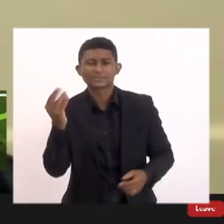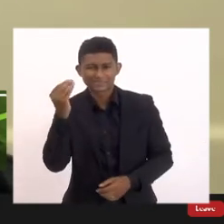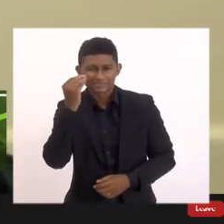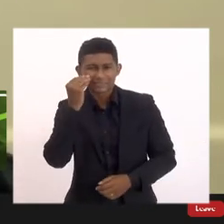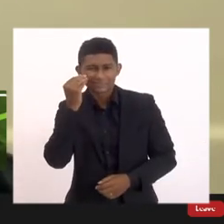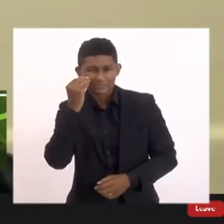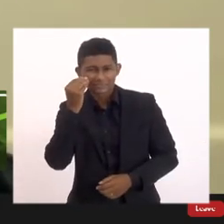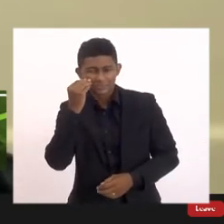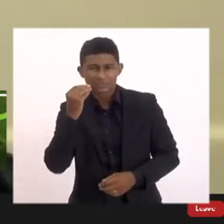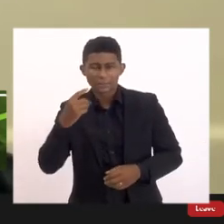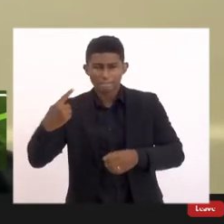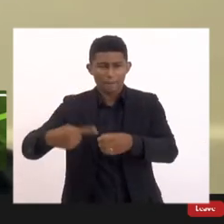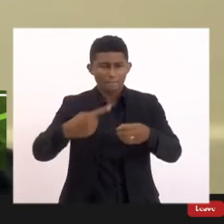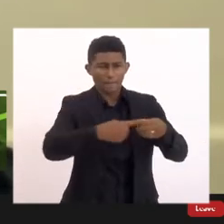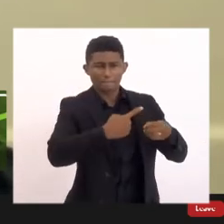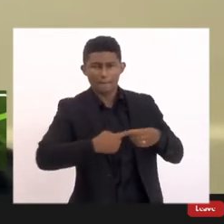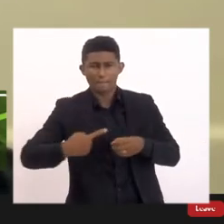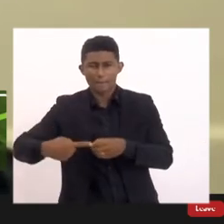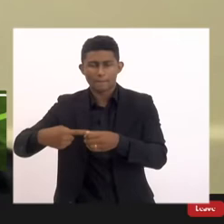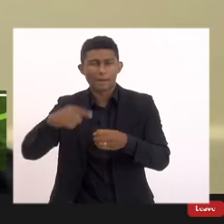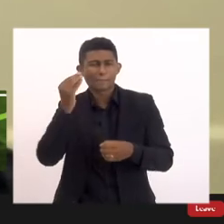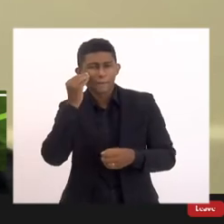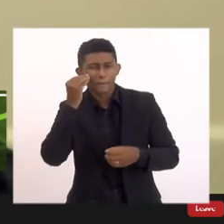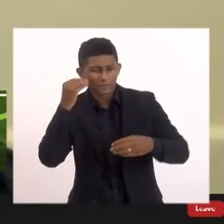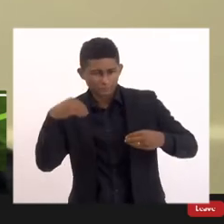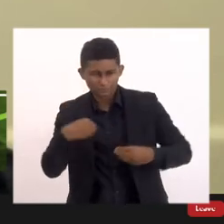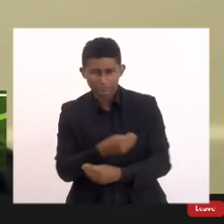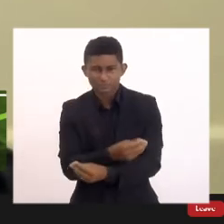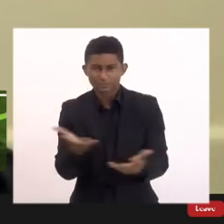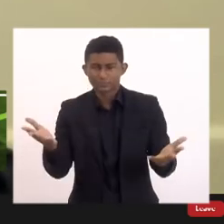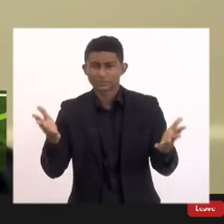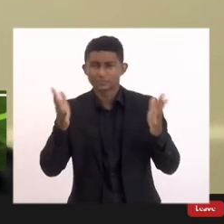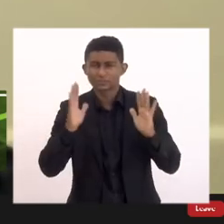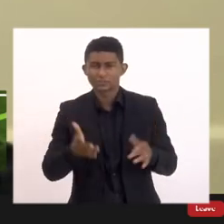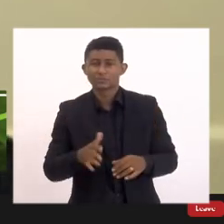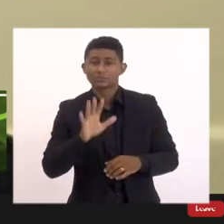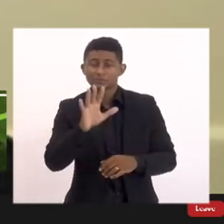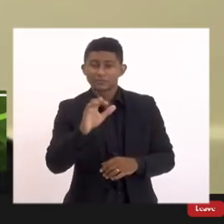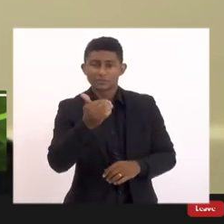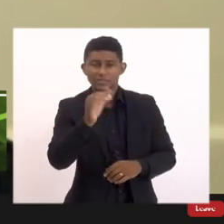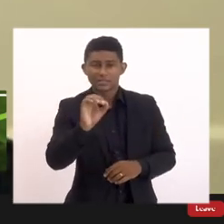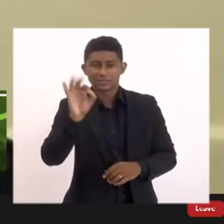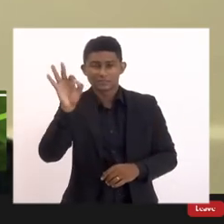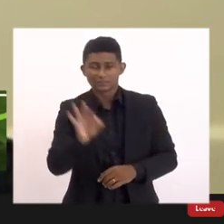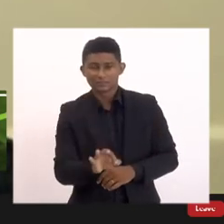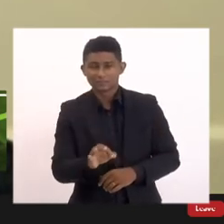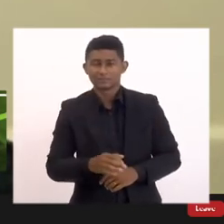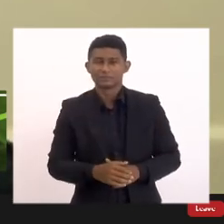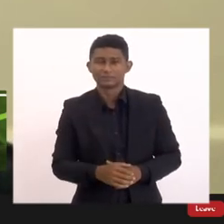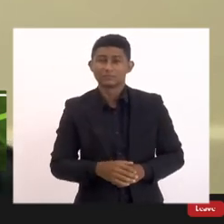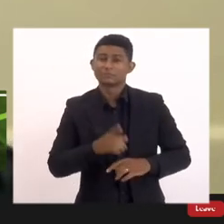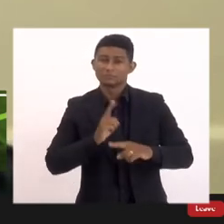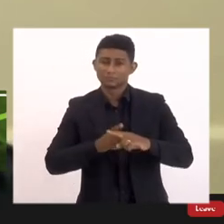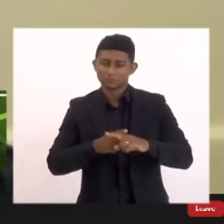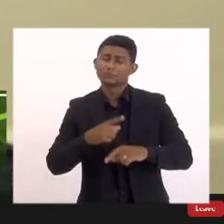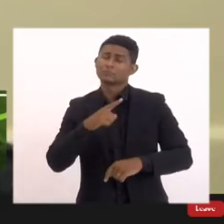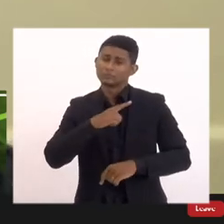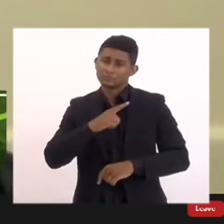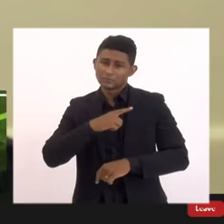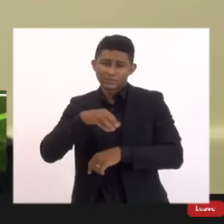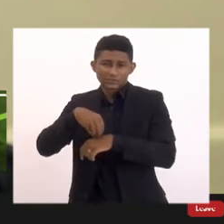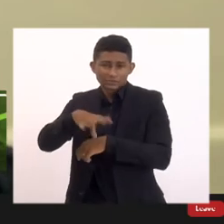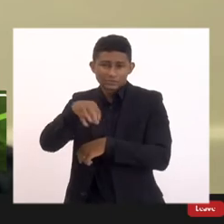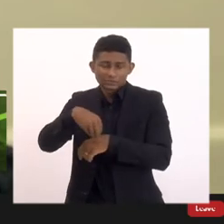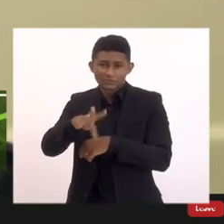para todos os municípios, mas mesmo assim isso foi em torno de 10%, porque existe uma indicação, uma recomendação. Não se